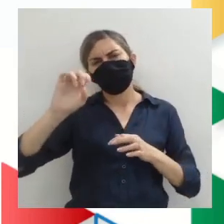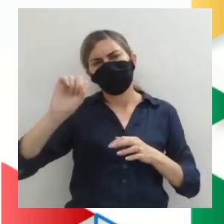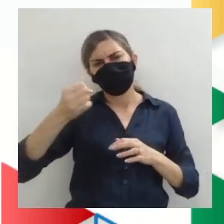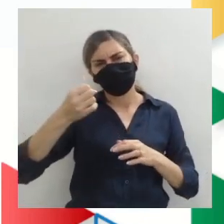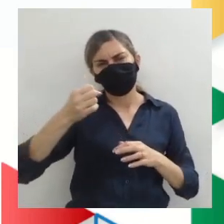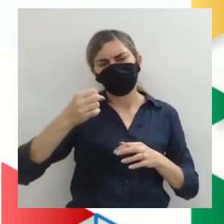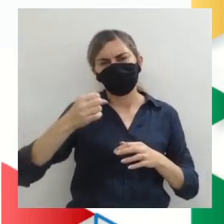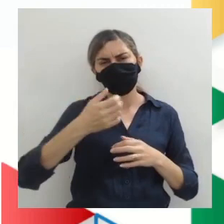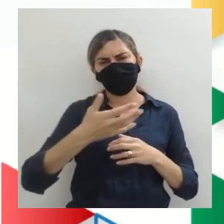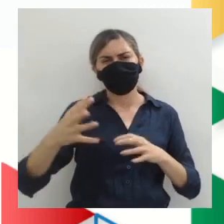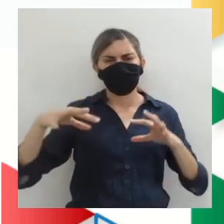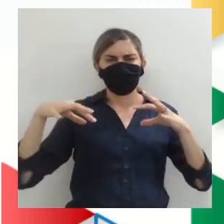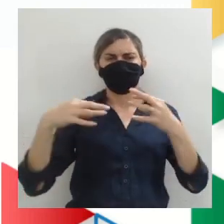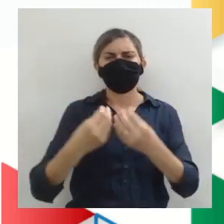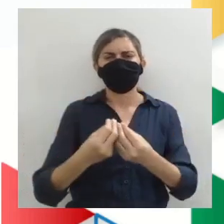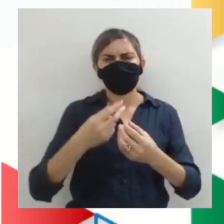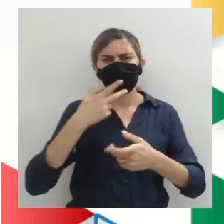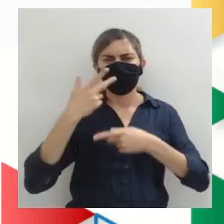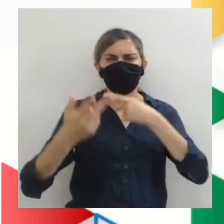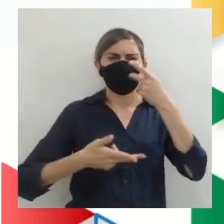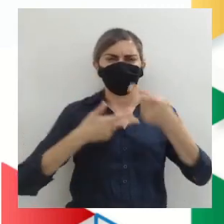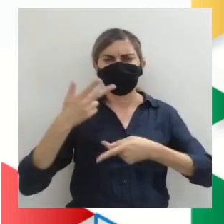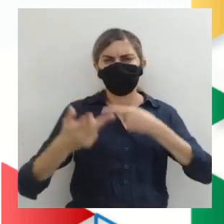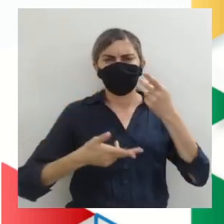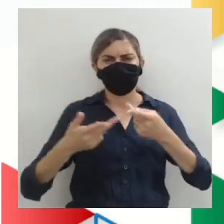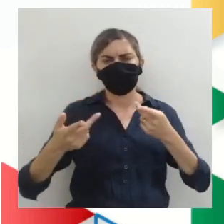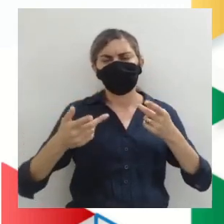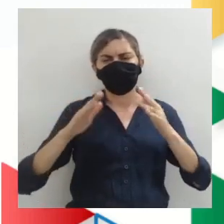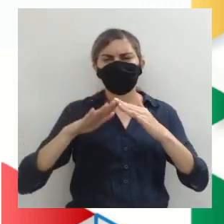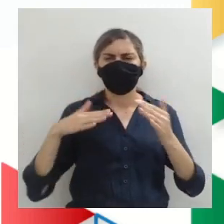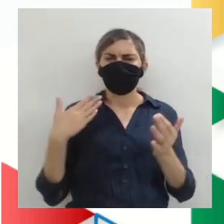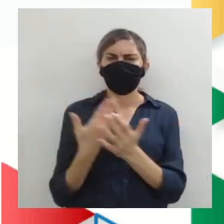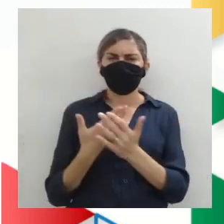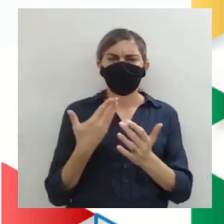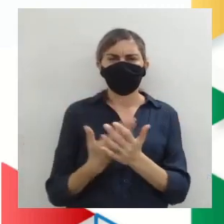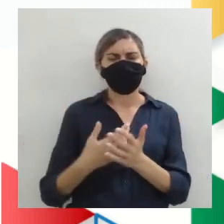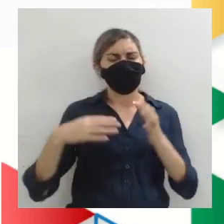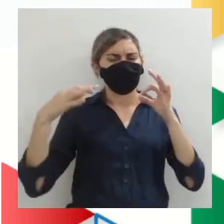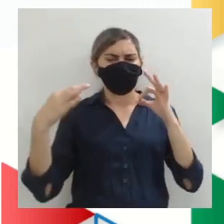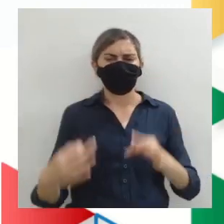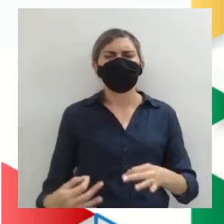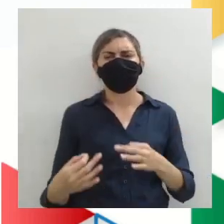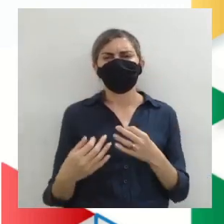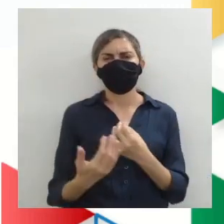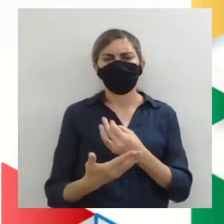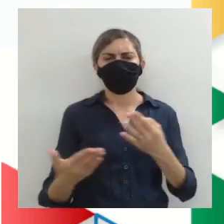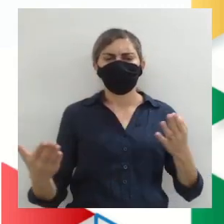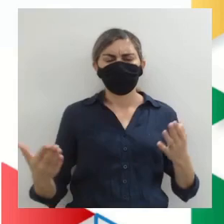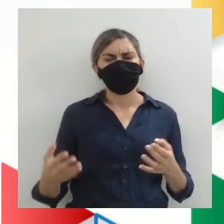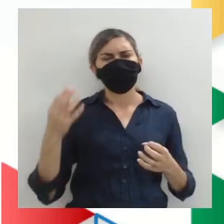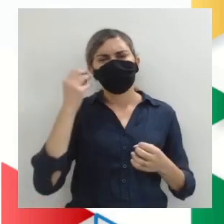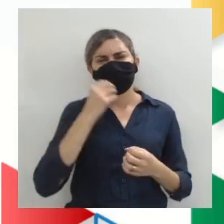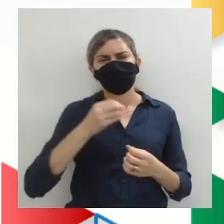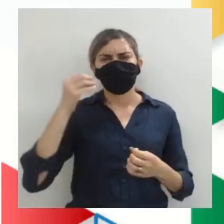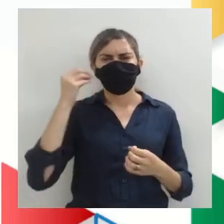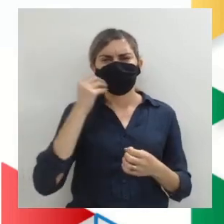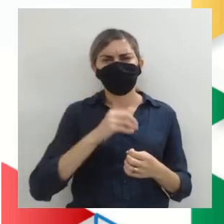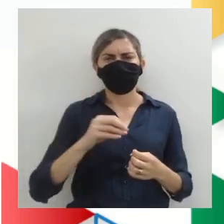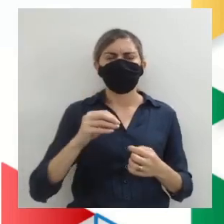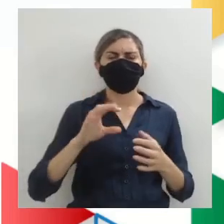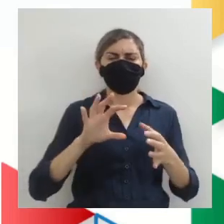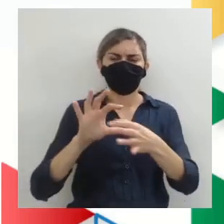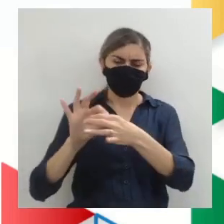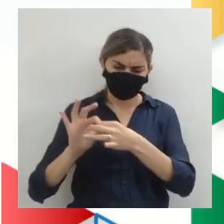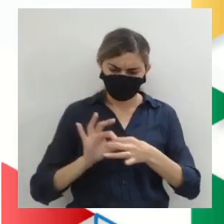em tudo isso, quando nós falamos de escolástica, é justamente essa tentativa de